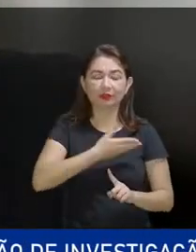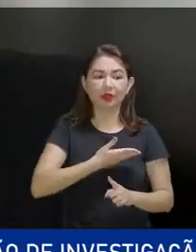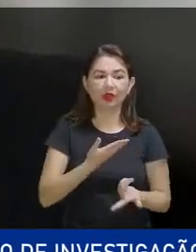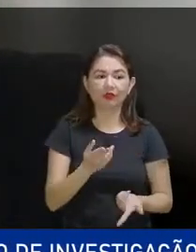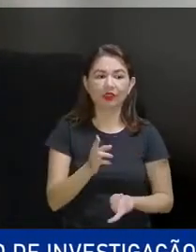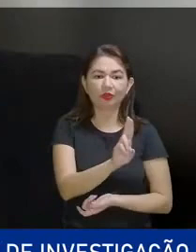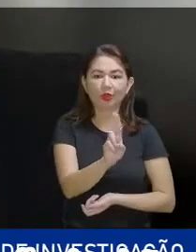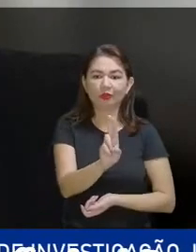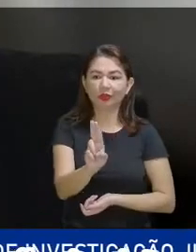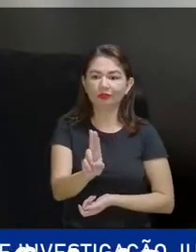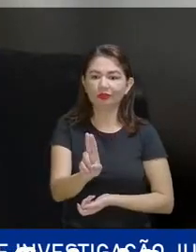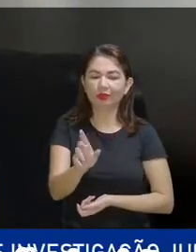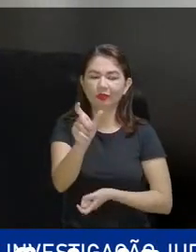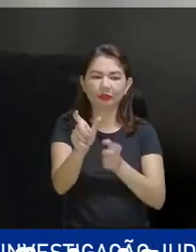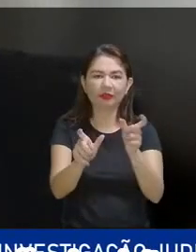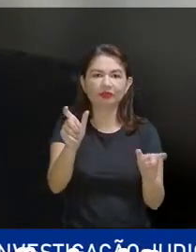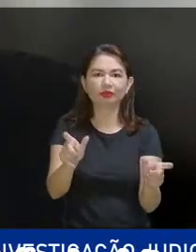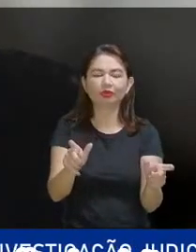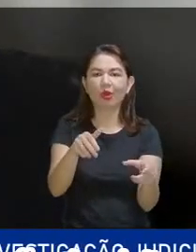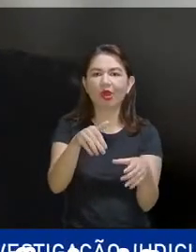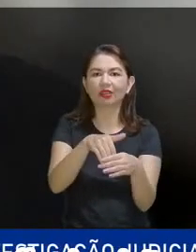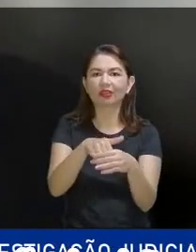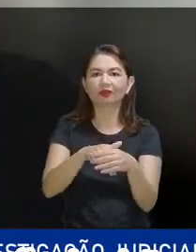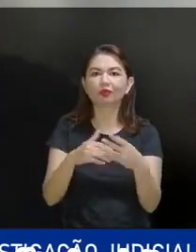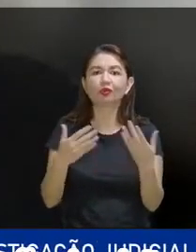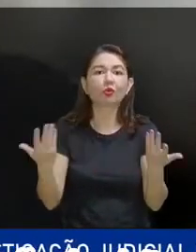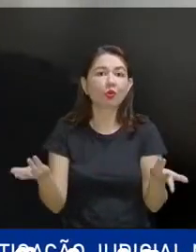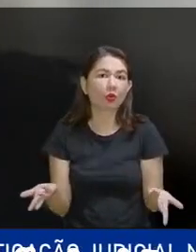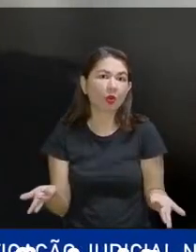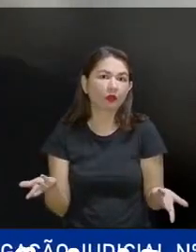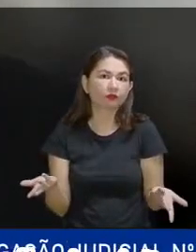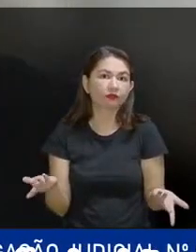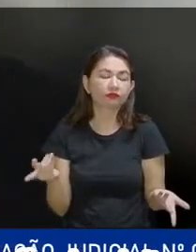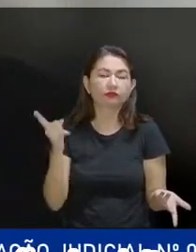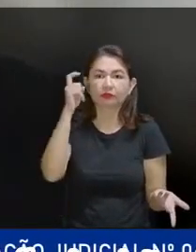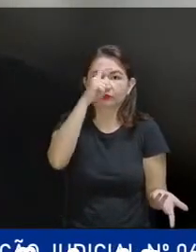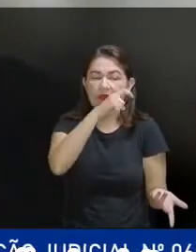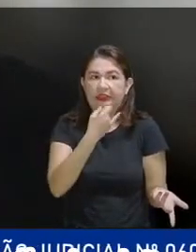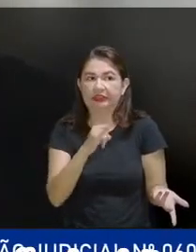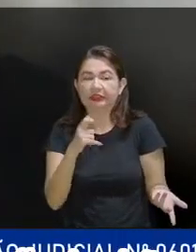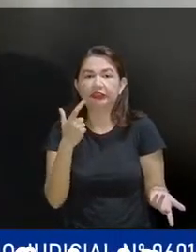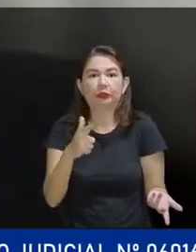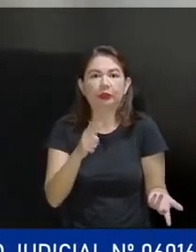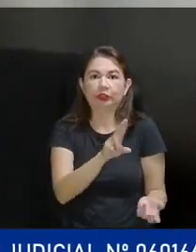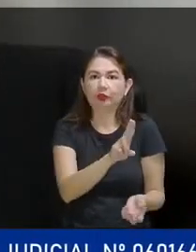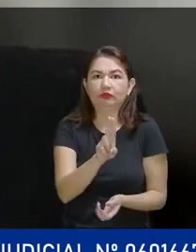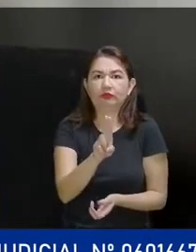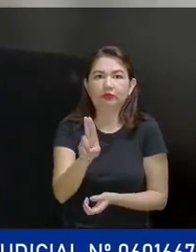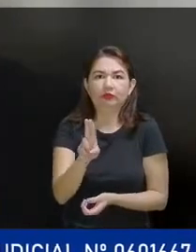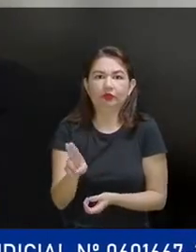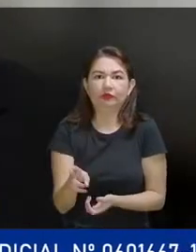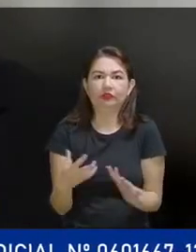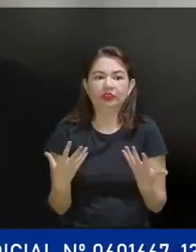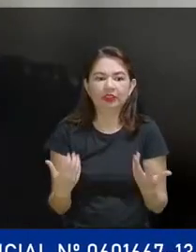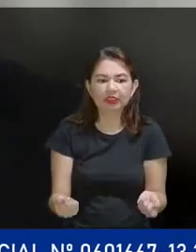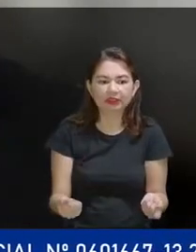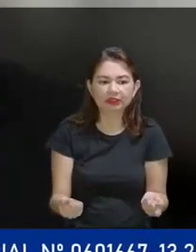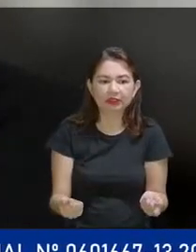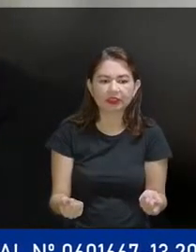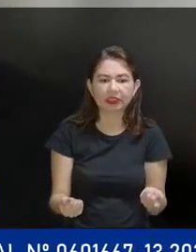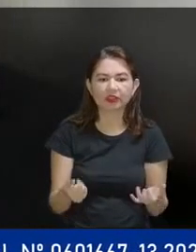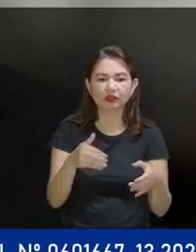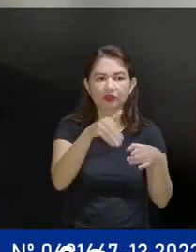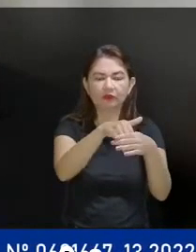identificado. Então, eu tenho a dificuldade de, não havendo a identificação do eleitor, aceitar a ideia de uma